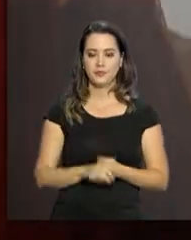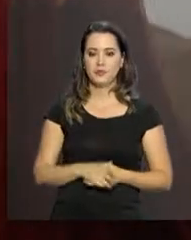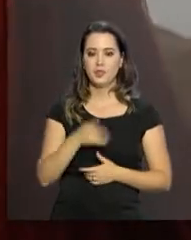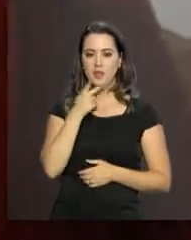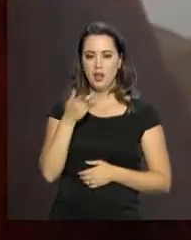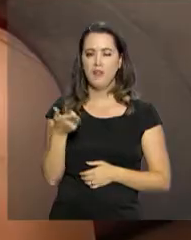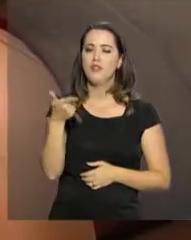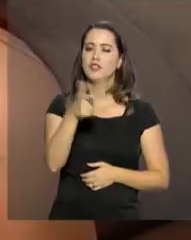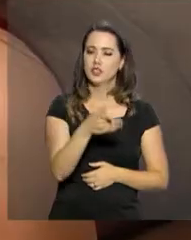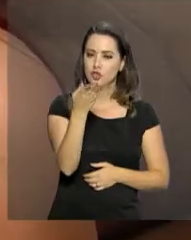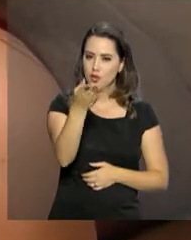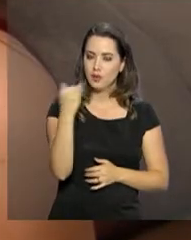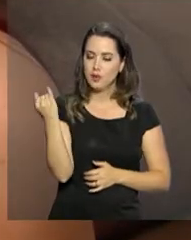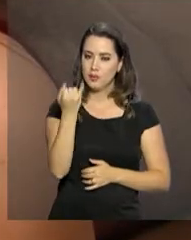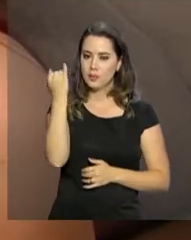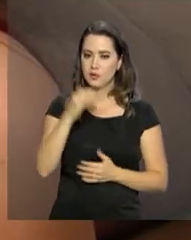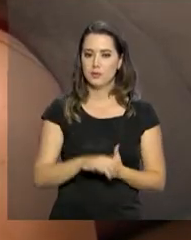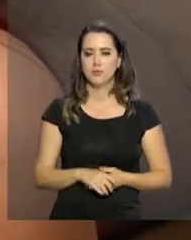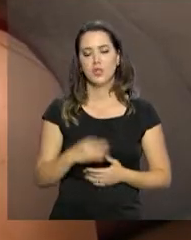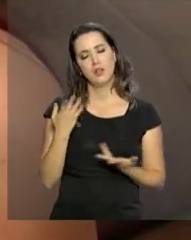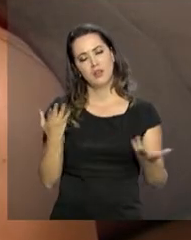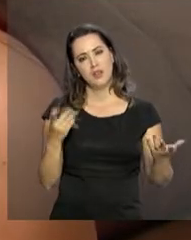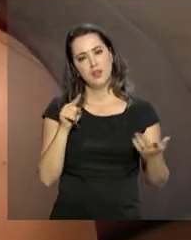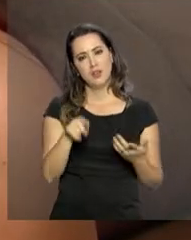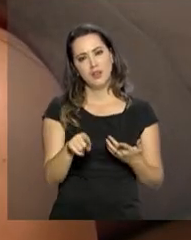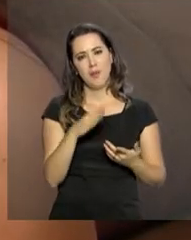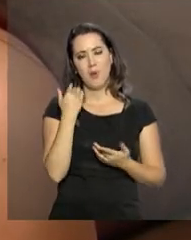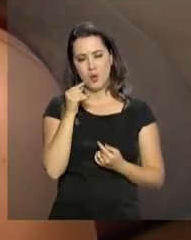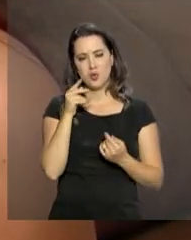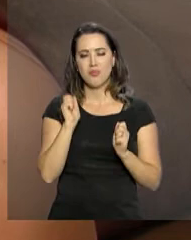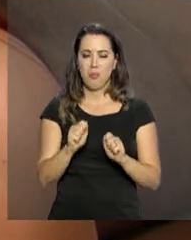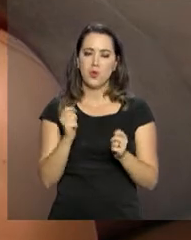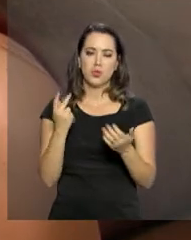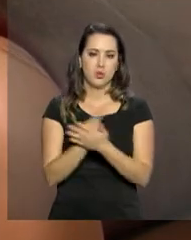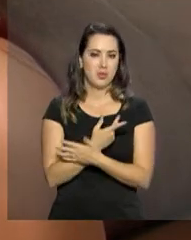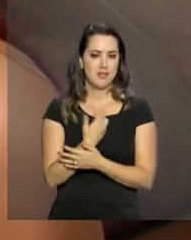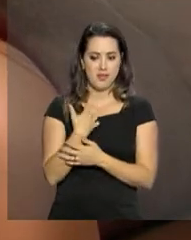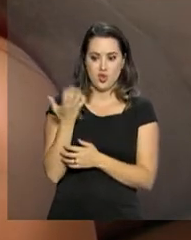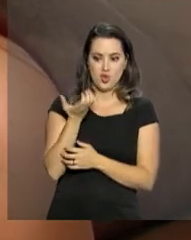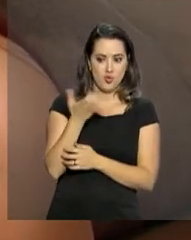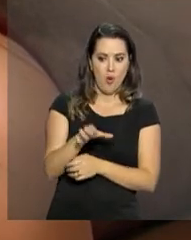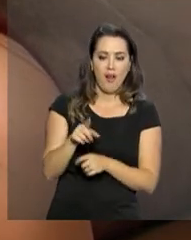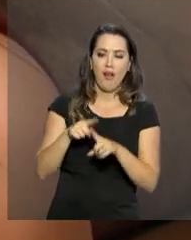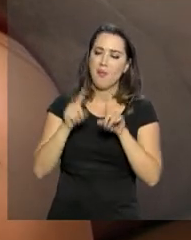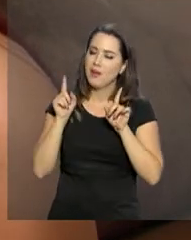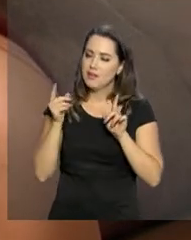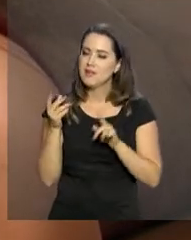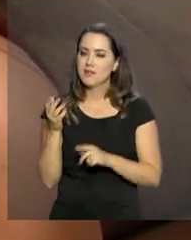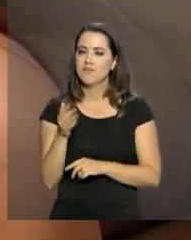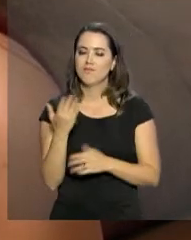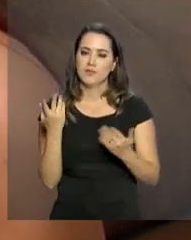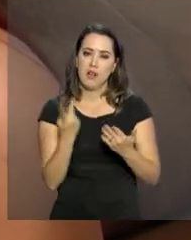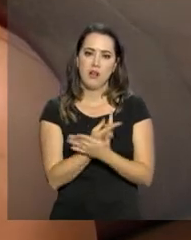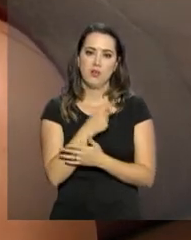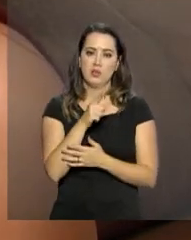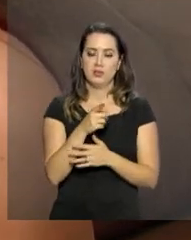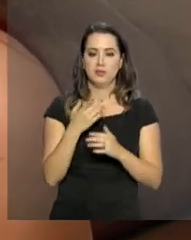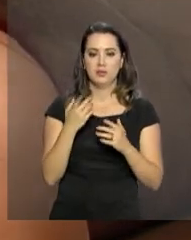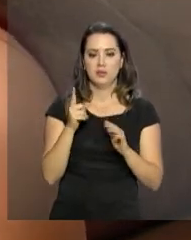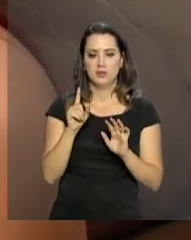reforça essa importância. A fatalidade, ela pode acontecer, não que a gente deseje, né? Poderia ser diferente, mas se é assim,